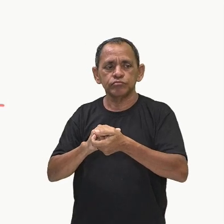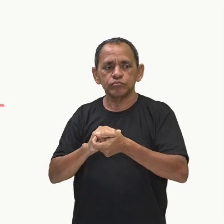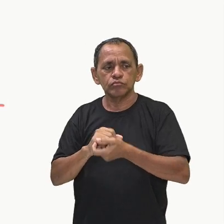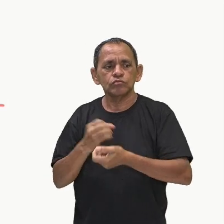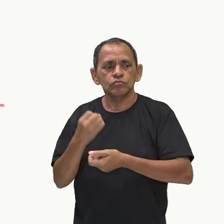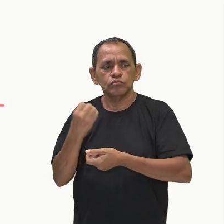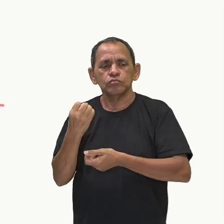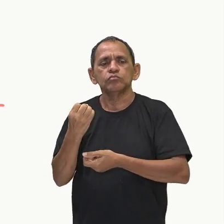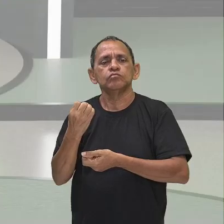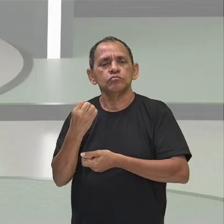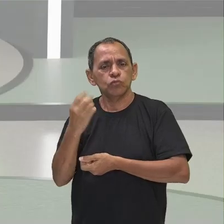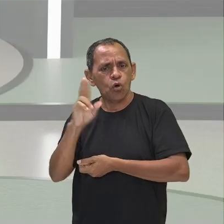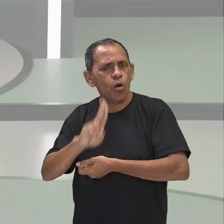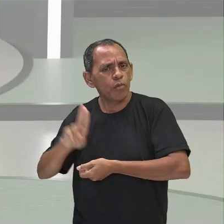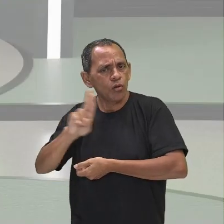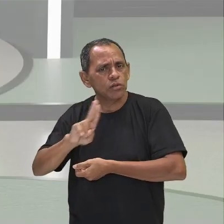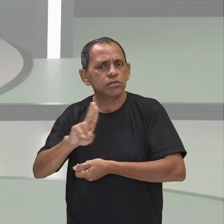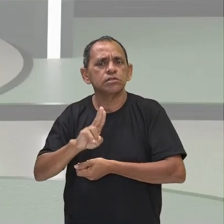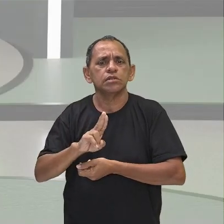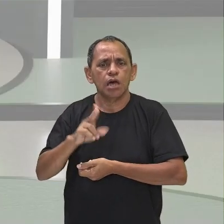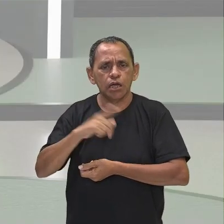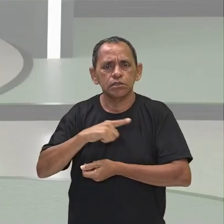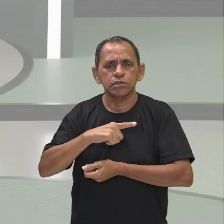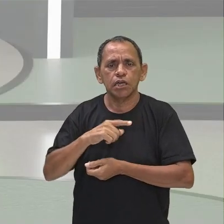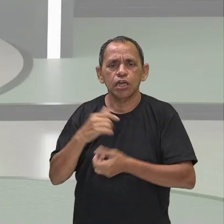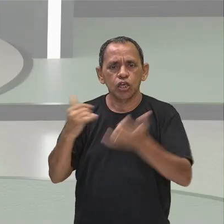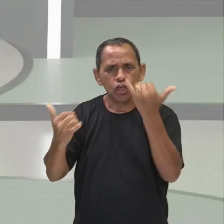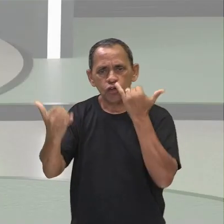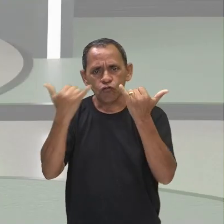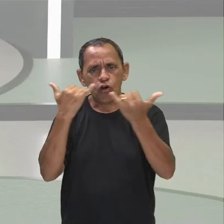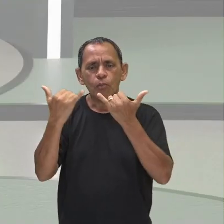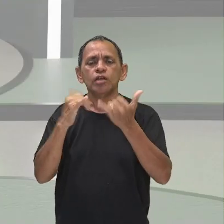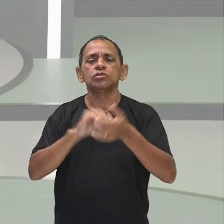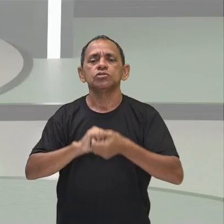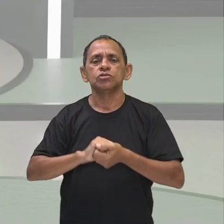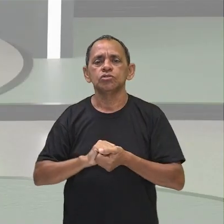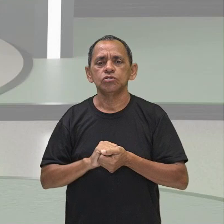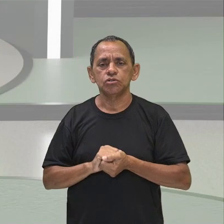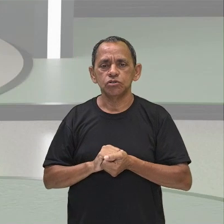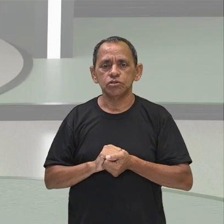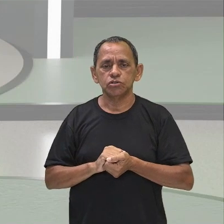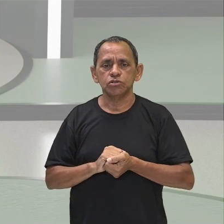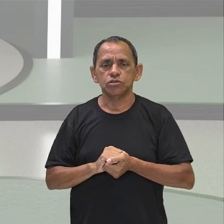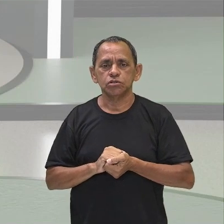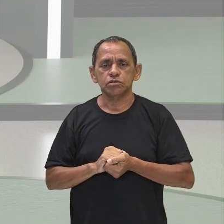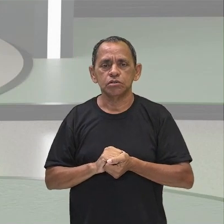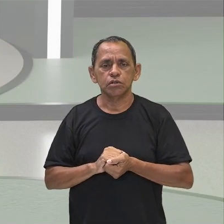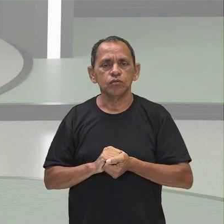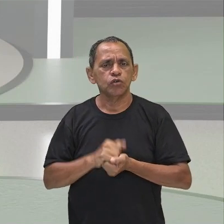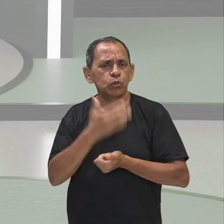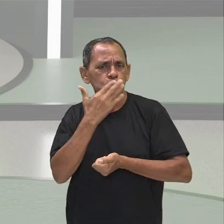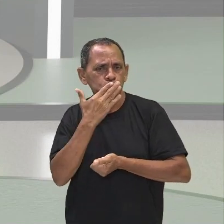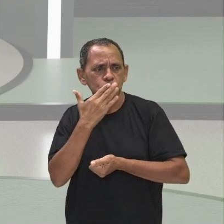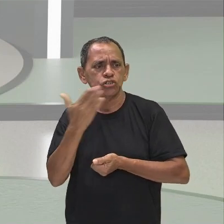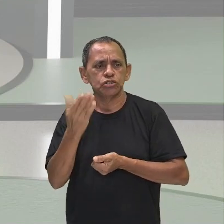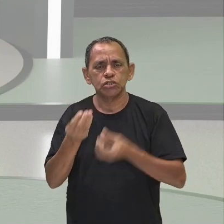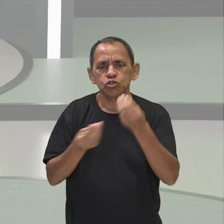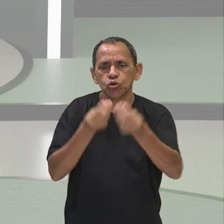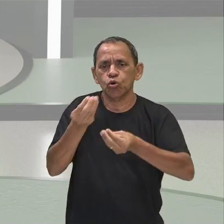fato conter as informações que foram solicitadas, digamos